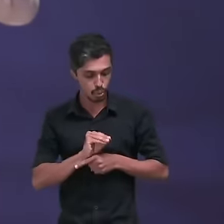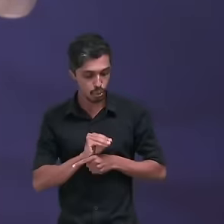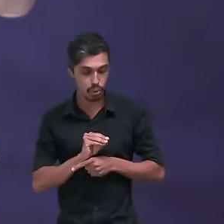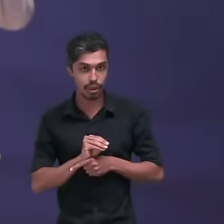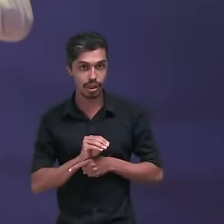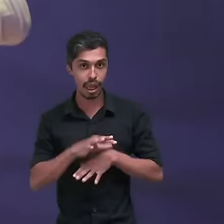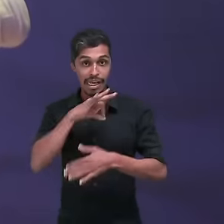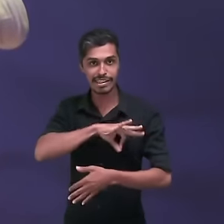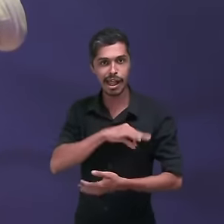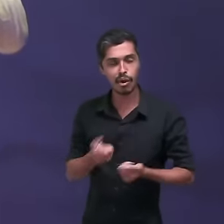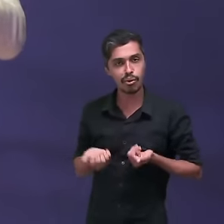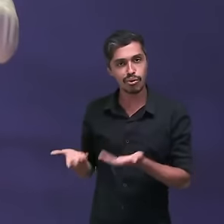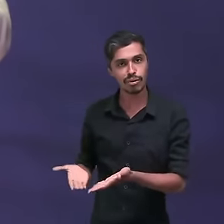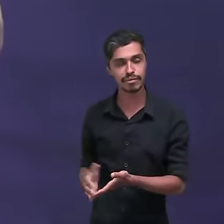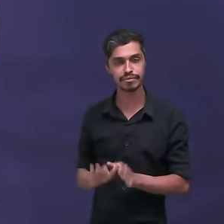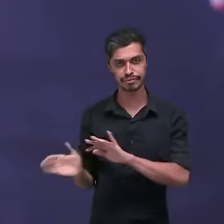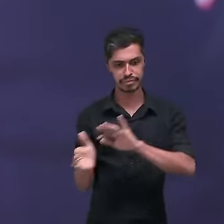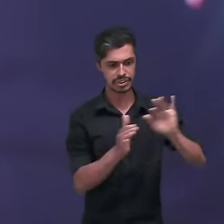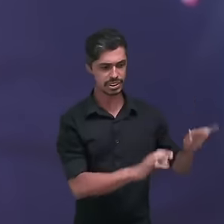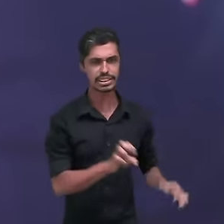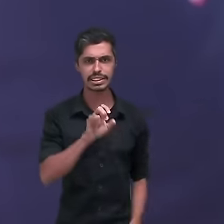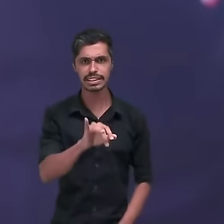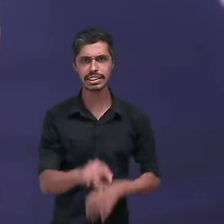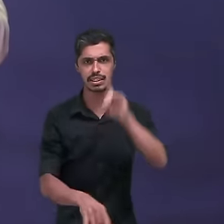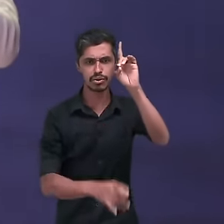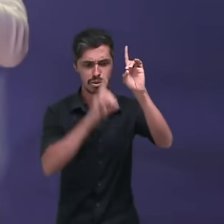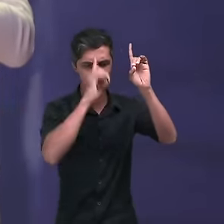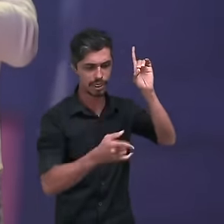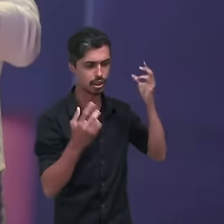Quando Deus coloca um profeta na sua vida,